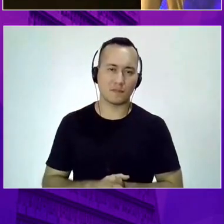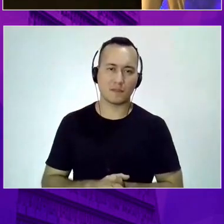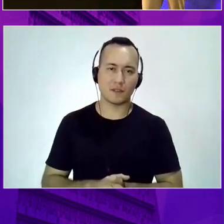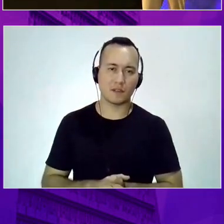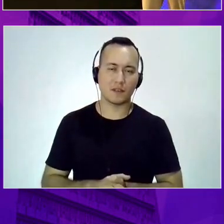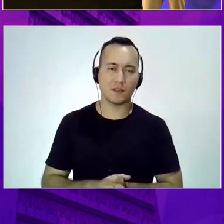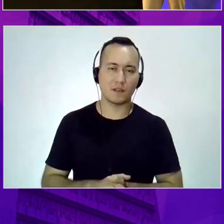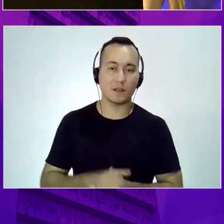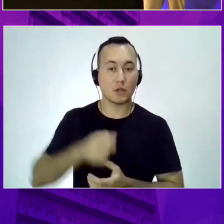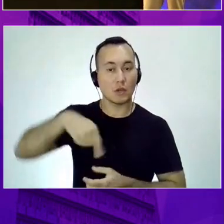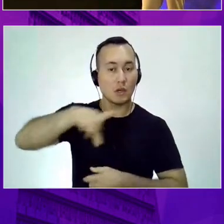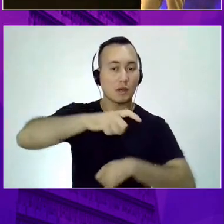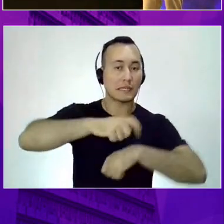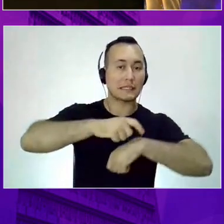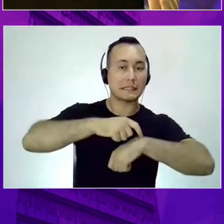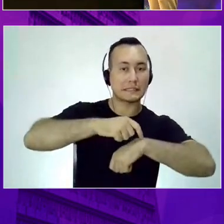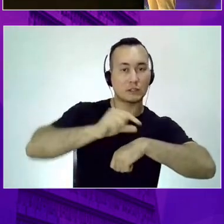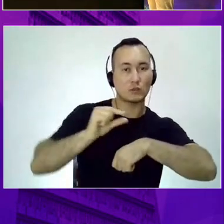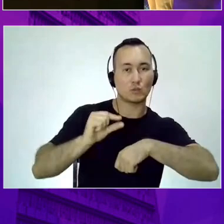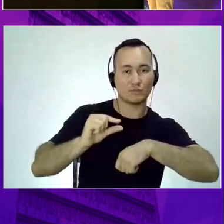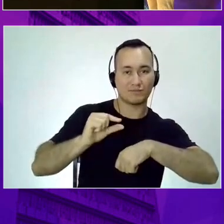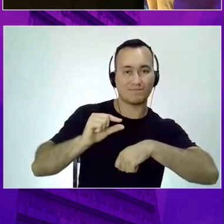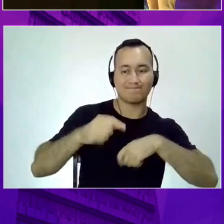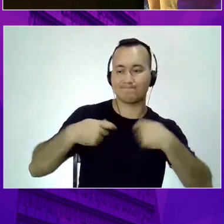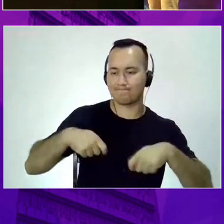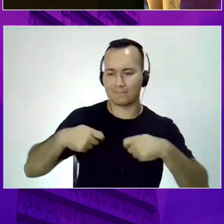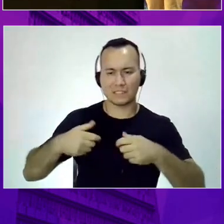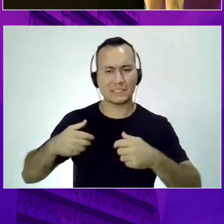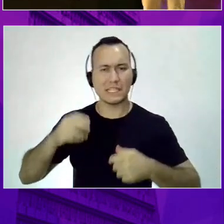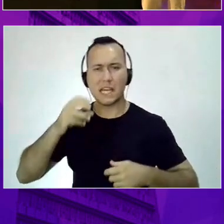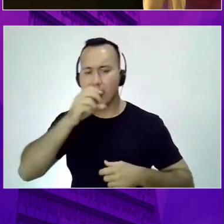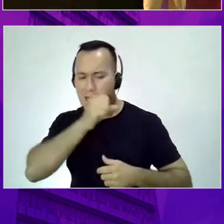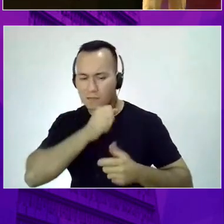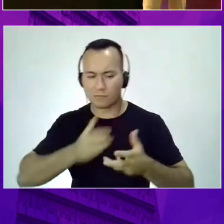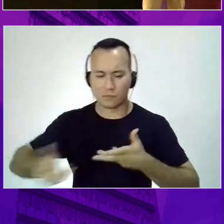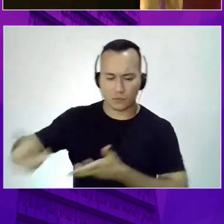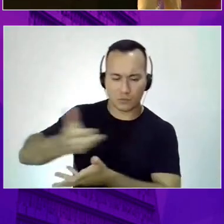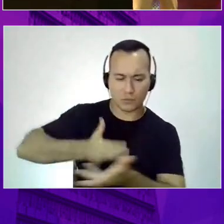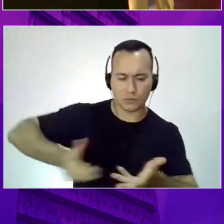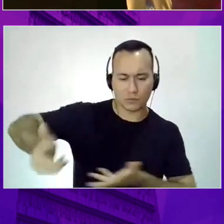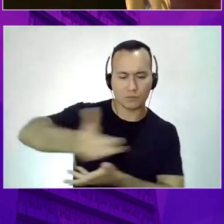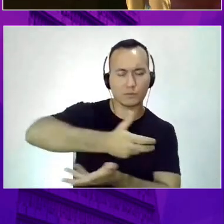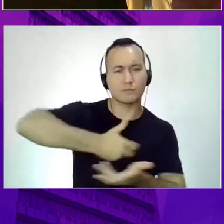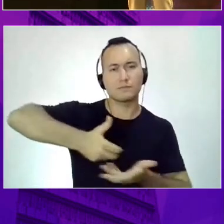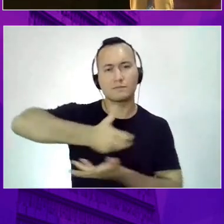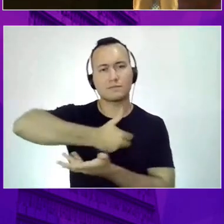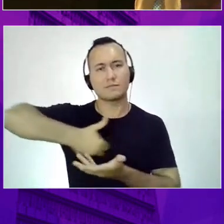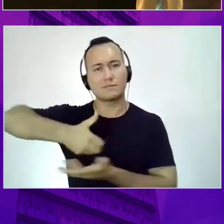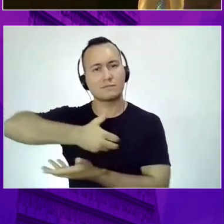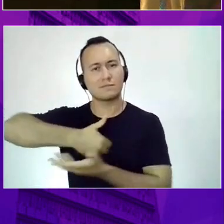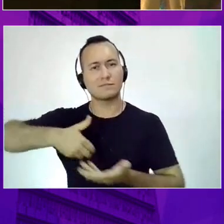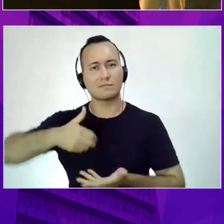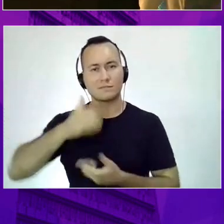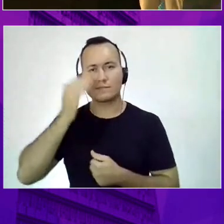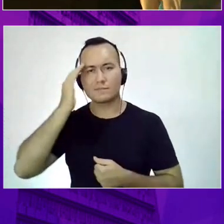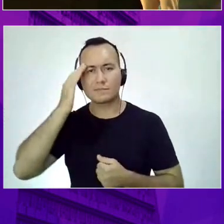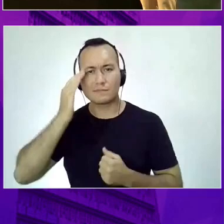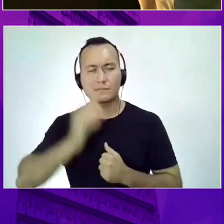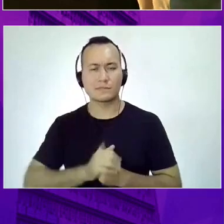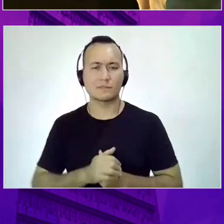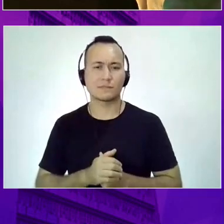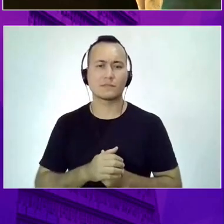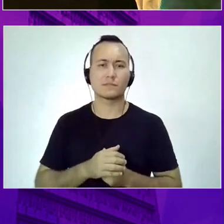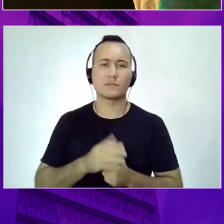muita gente. Então, a gente trabalhou com o time de tecnologia, com a vertical de tecnologia, com a vertical de negócios, a gente trabalhou